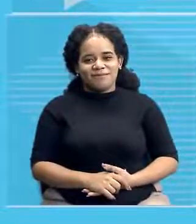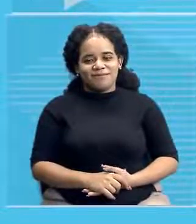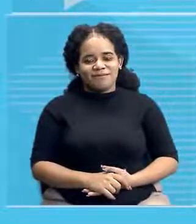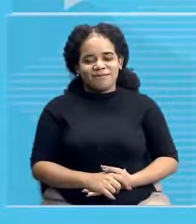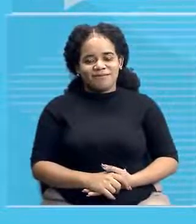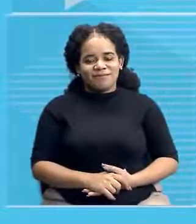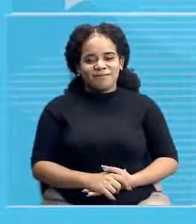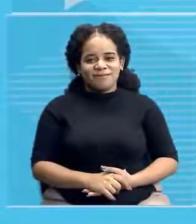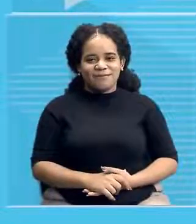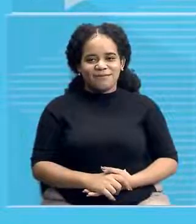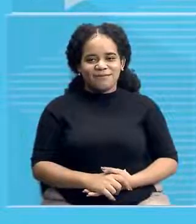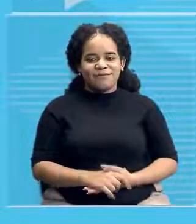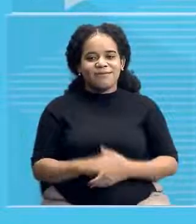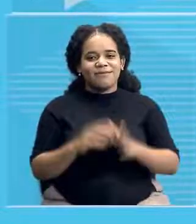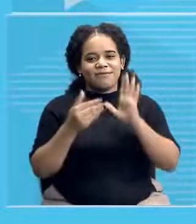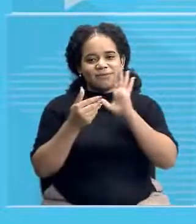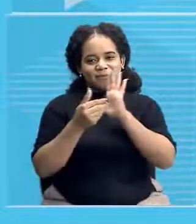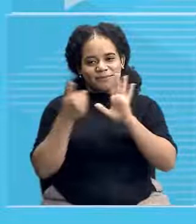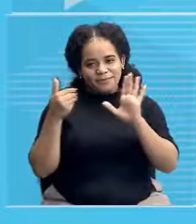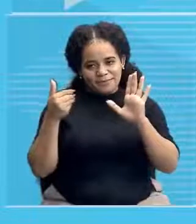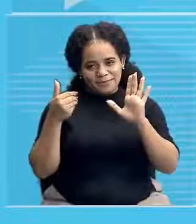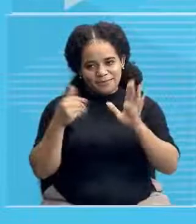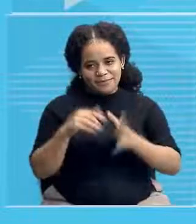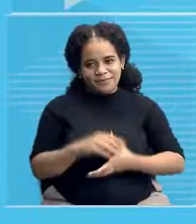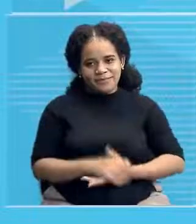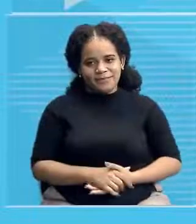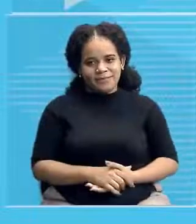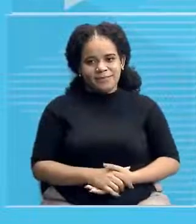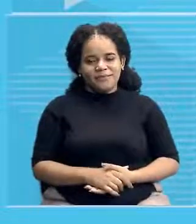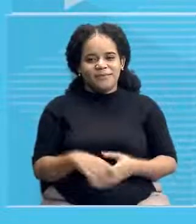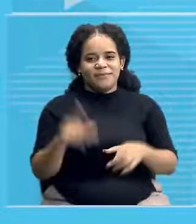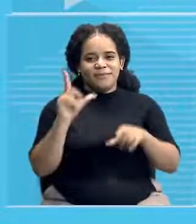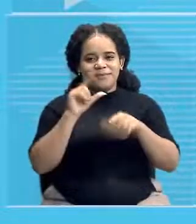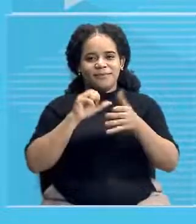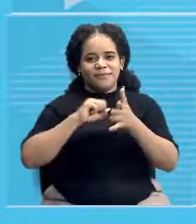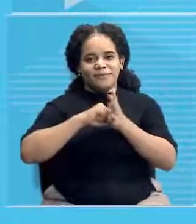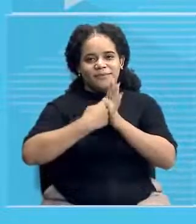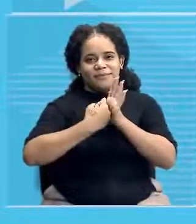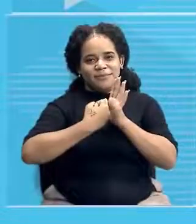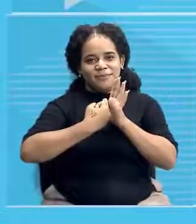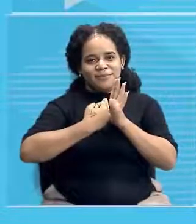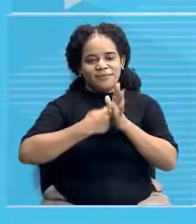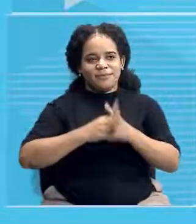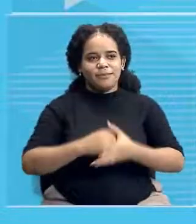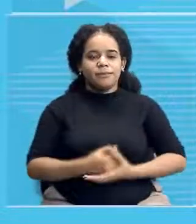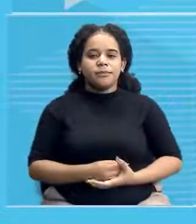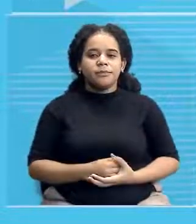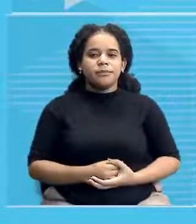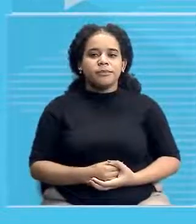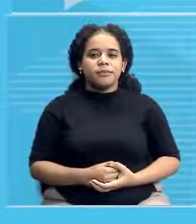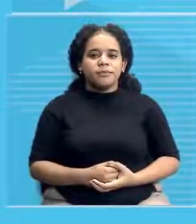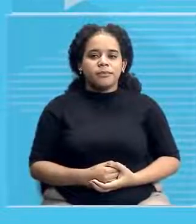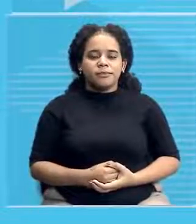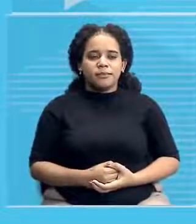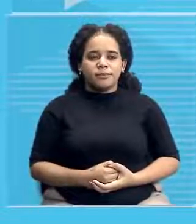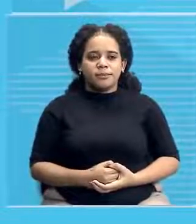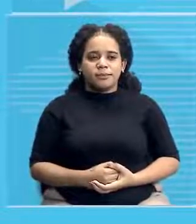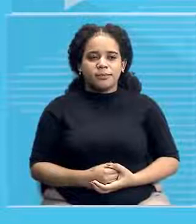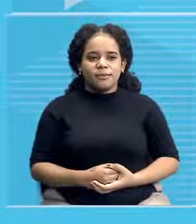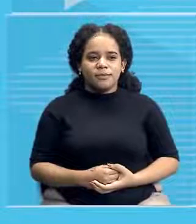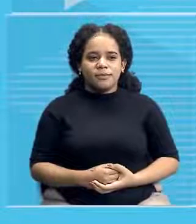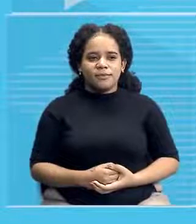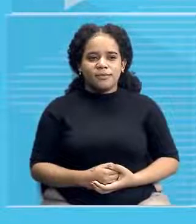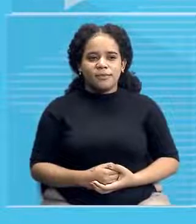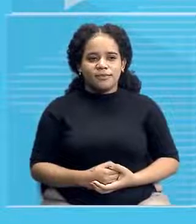Isso. Elimina aí. Bota para correr. Olha, então vamos